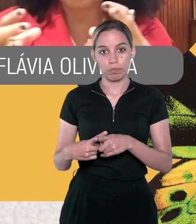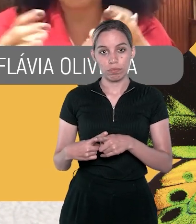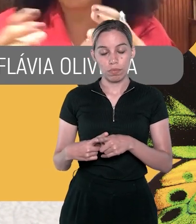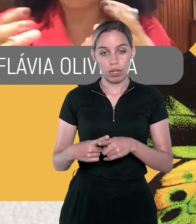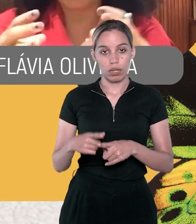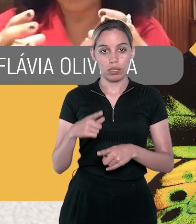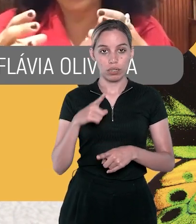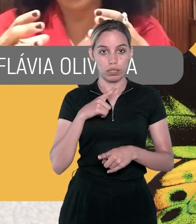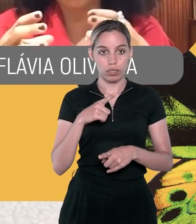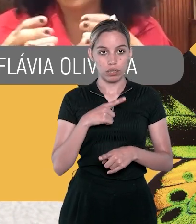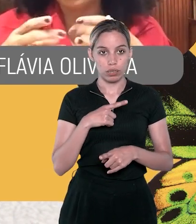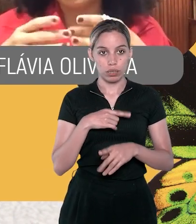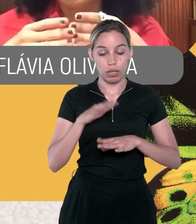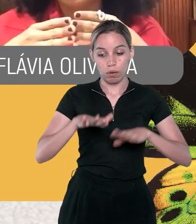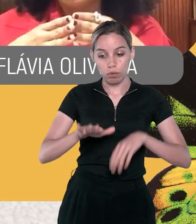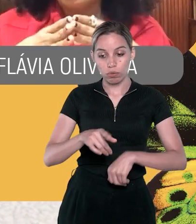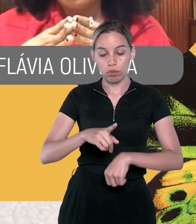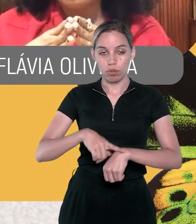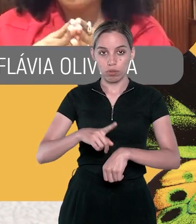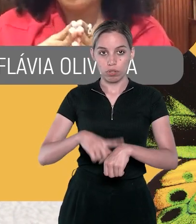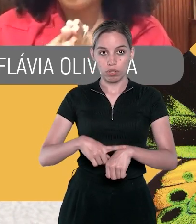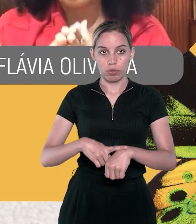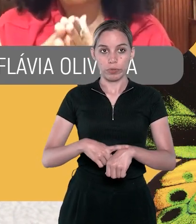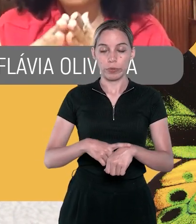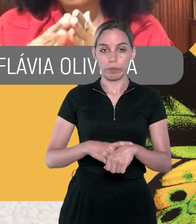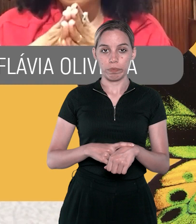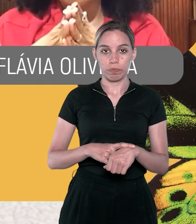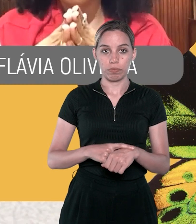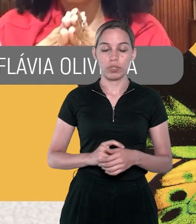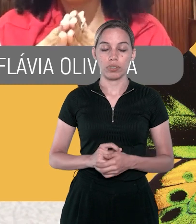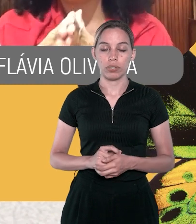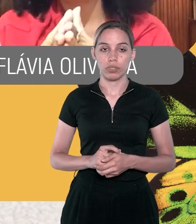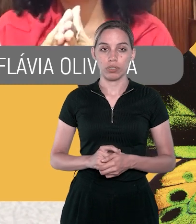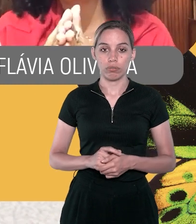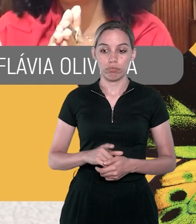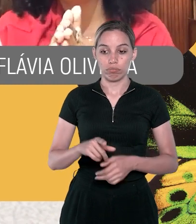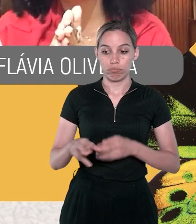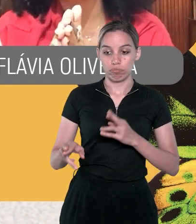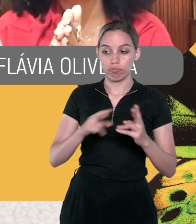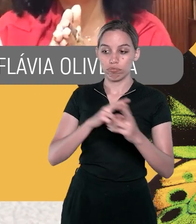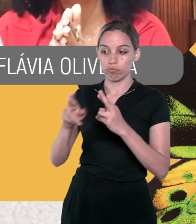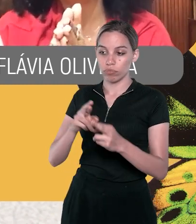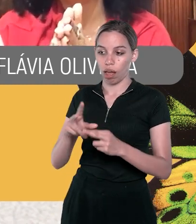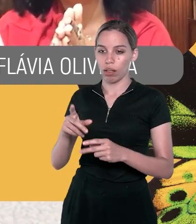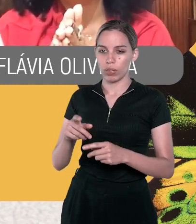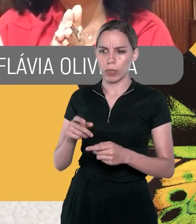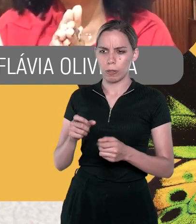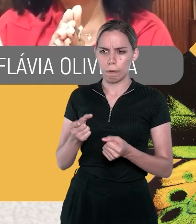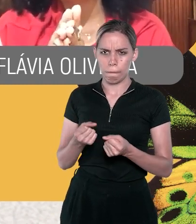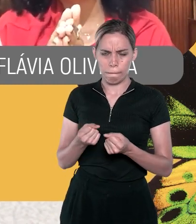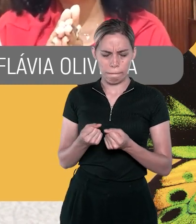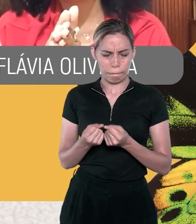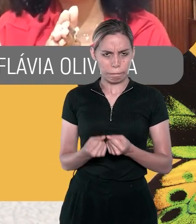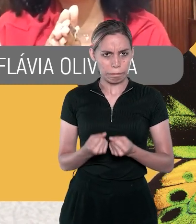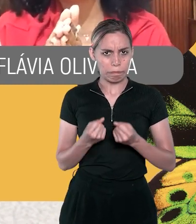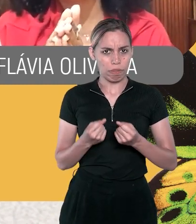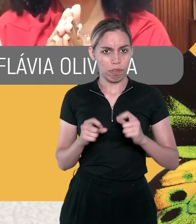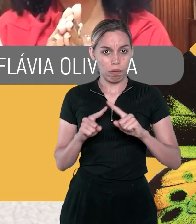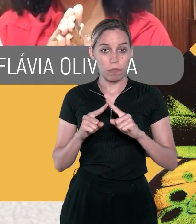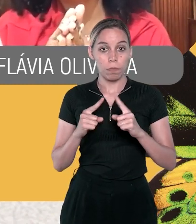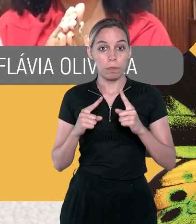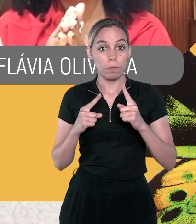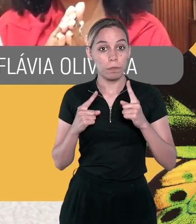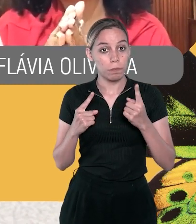tem uns momentos em que as relações vão se tensionando, mas